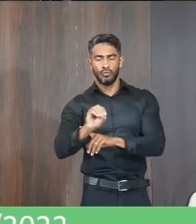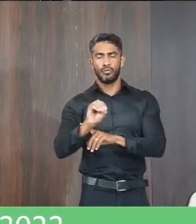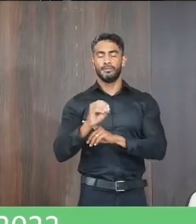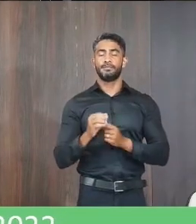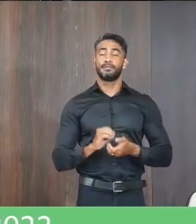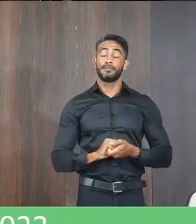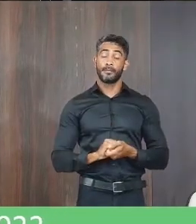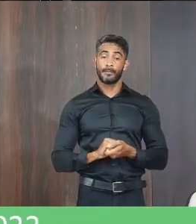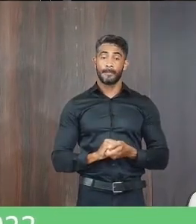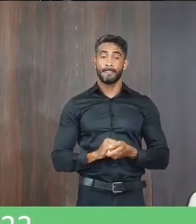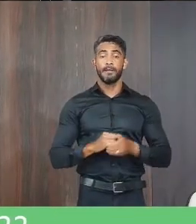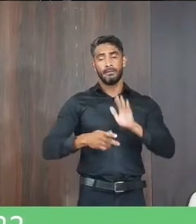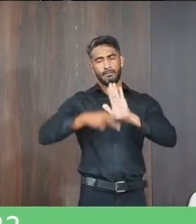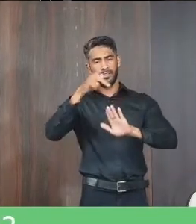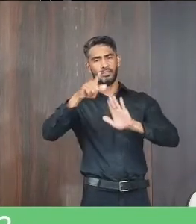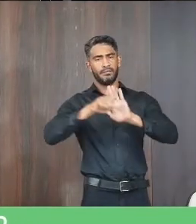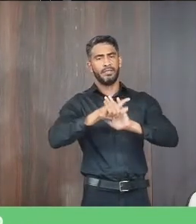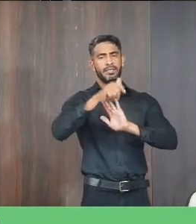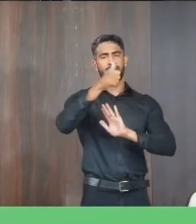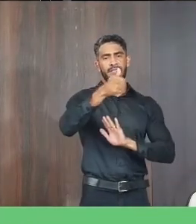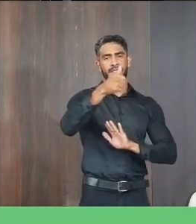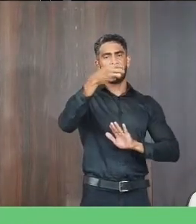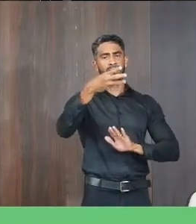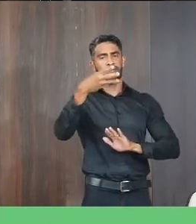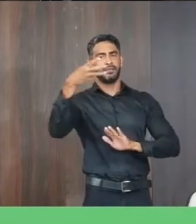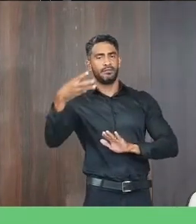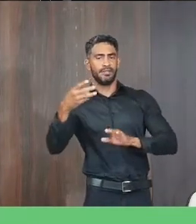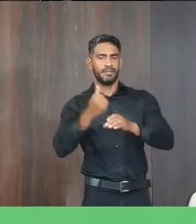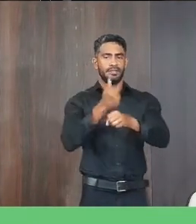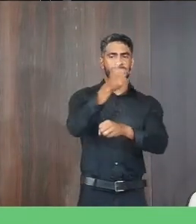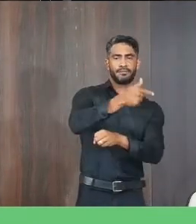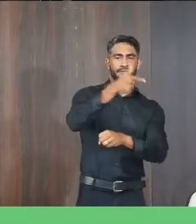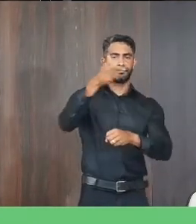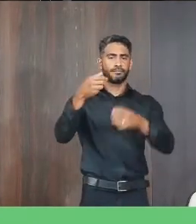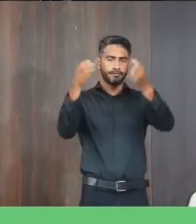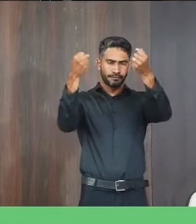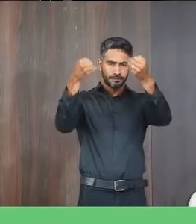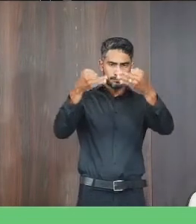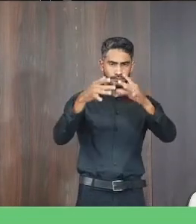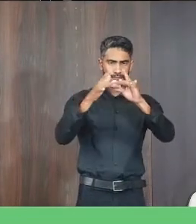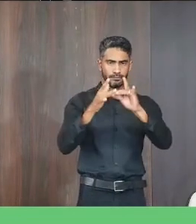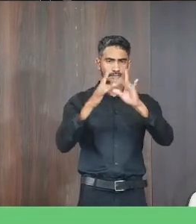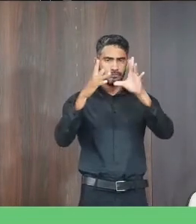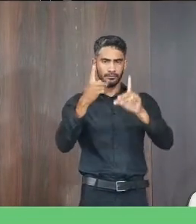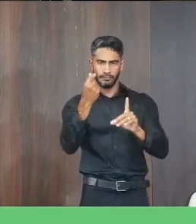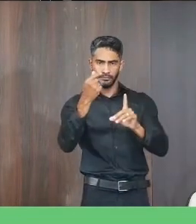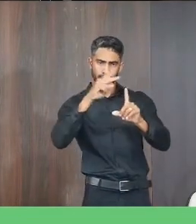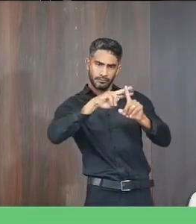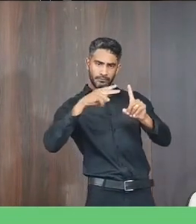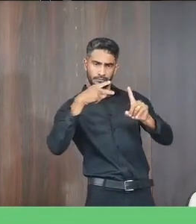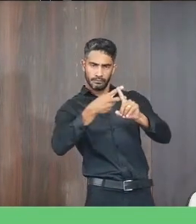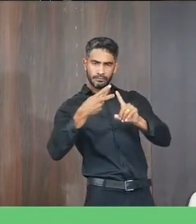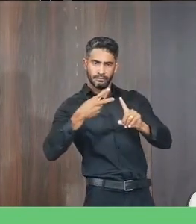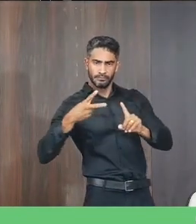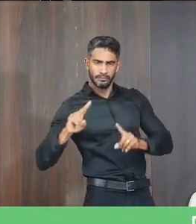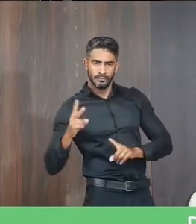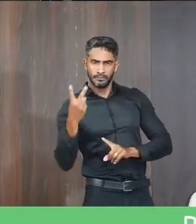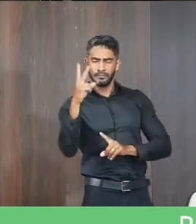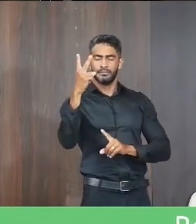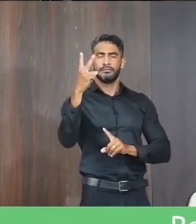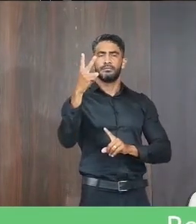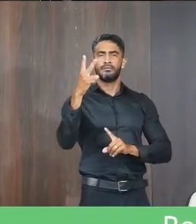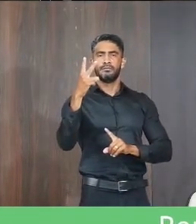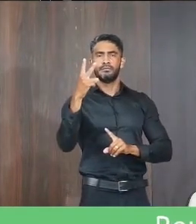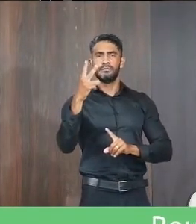Cares. Projeto de Lei nº 132-2022, dispõe sobre autorização para abertura de crédito adicional especial,